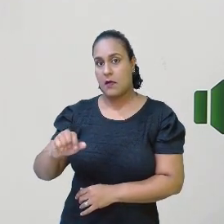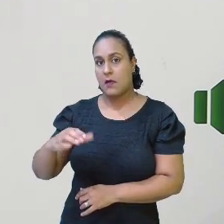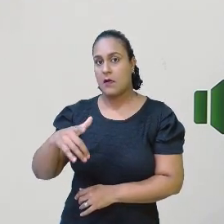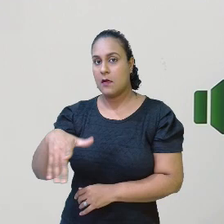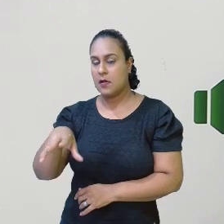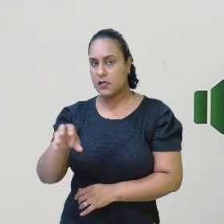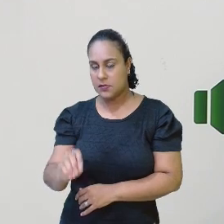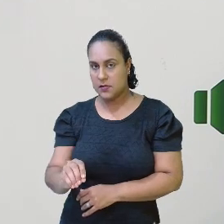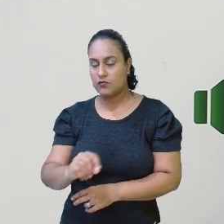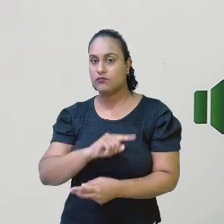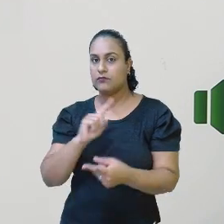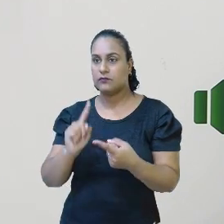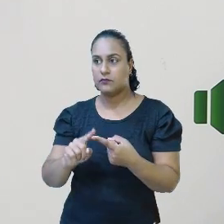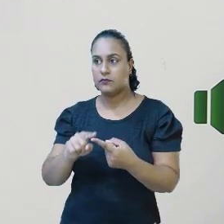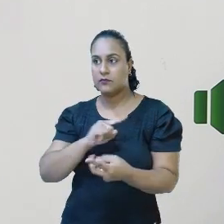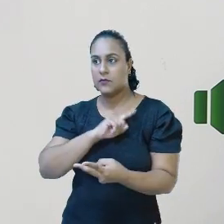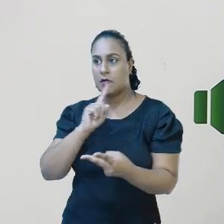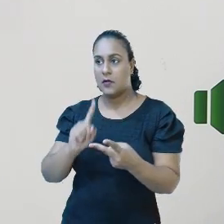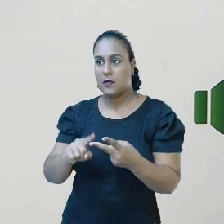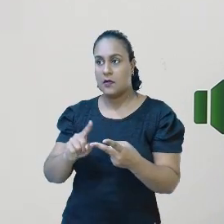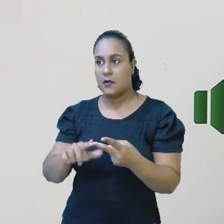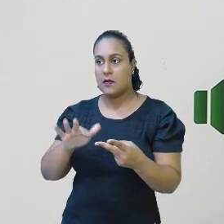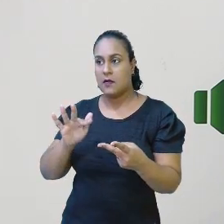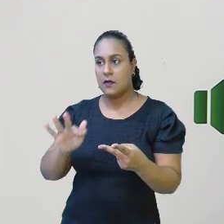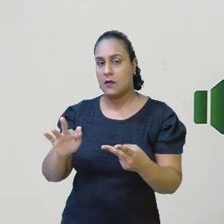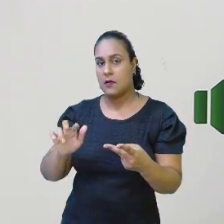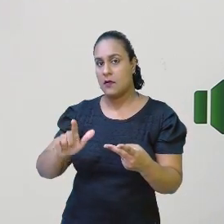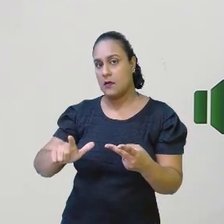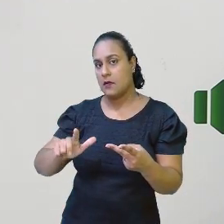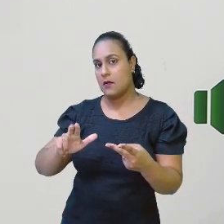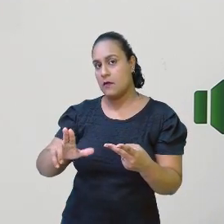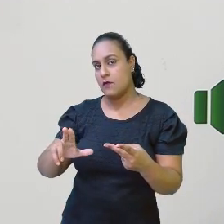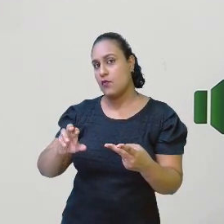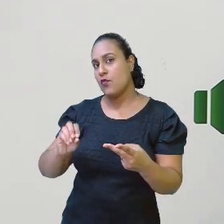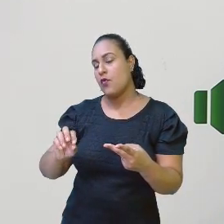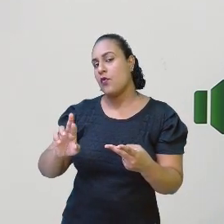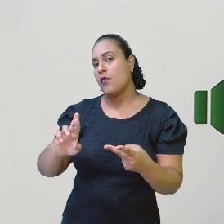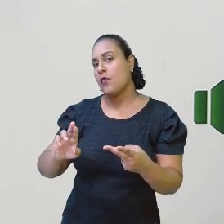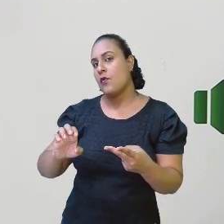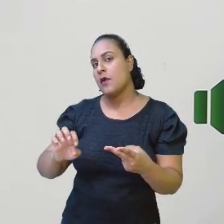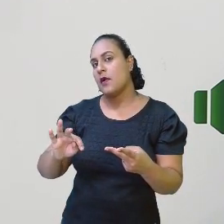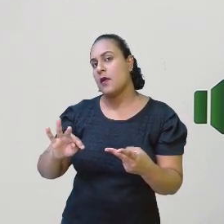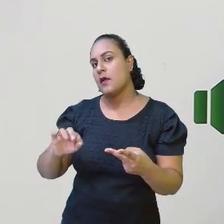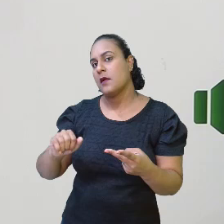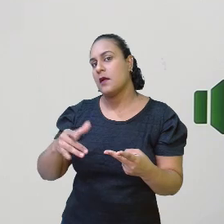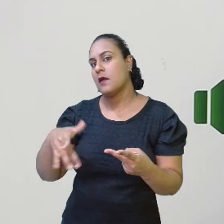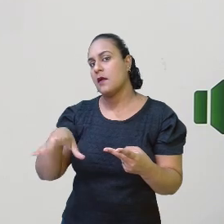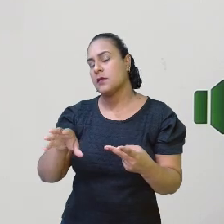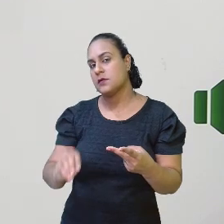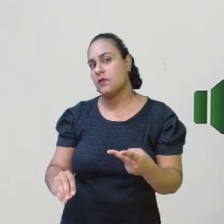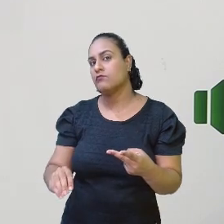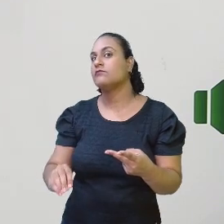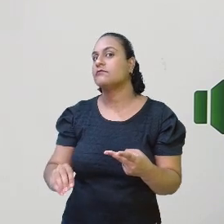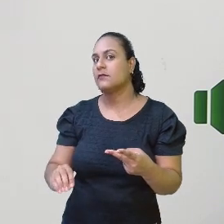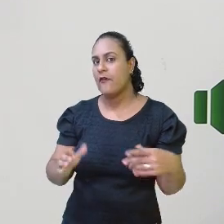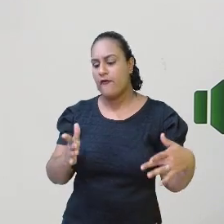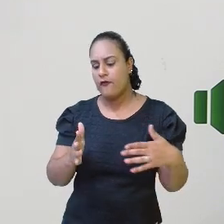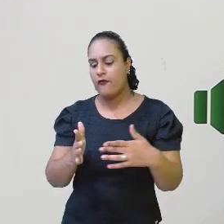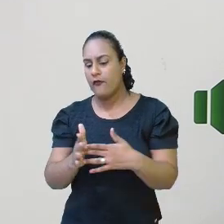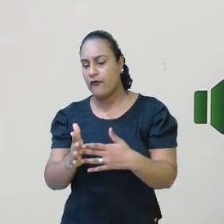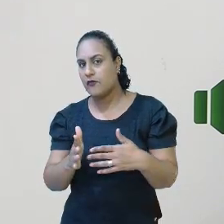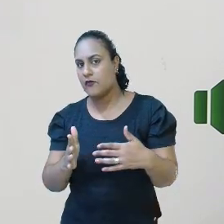vai receber produtos. Pois é, essa água ela foi filtrada, mas ainda não